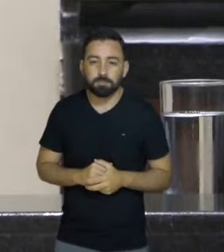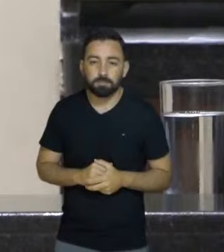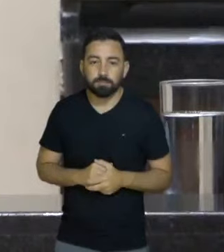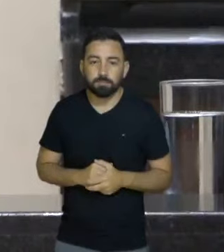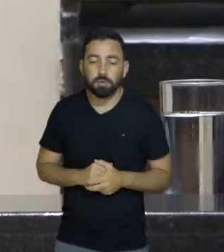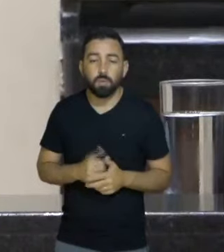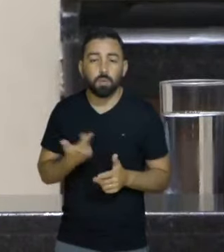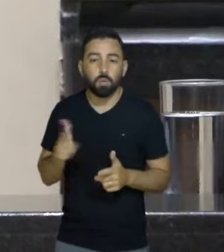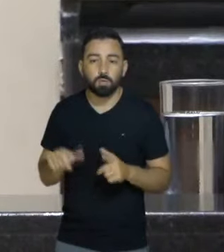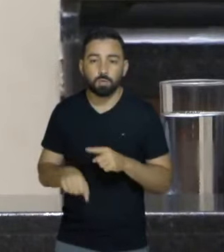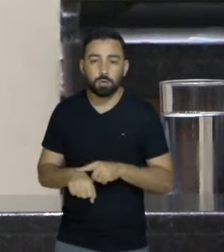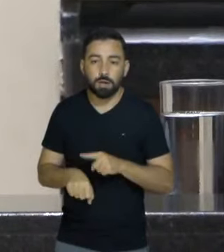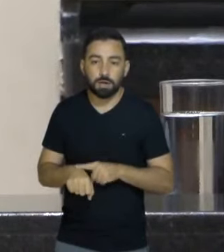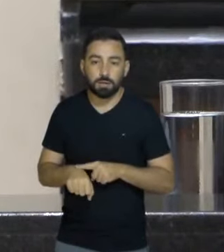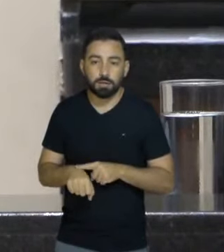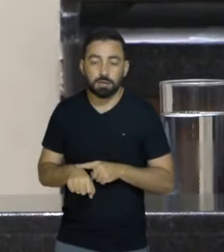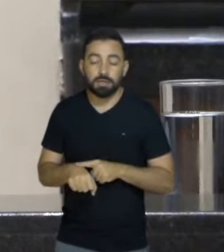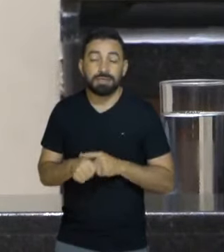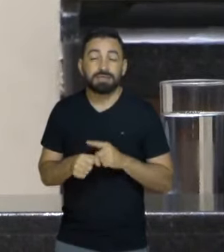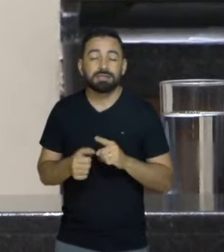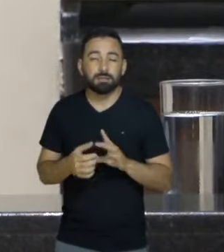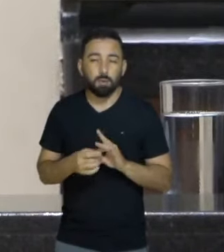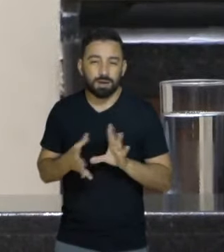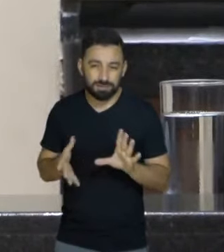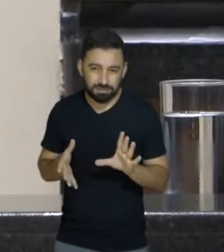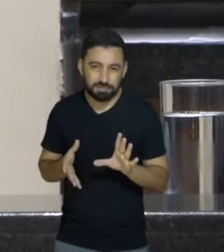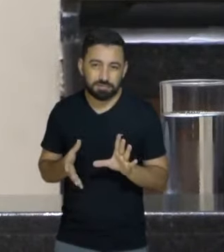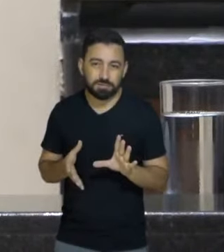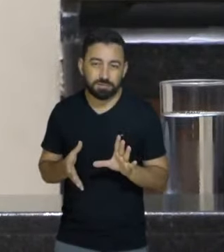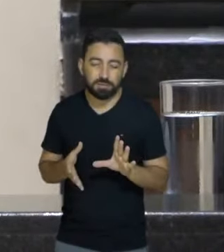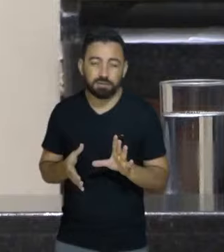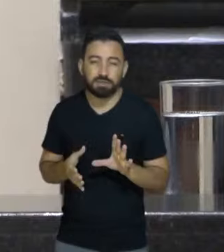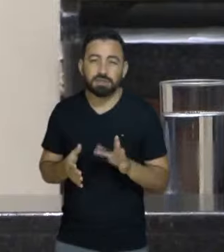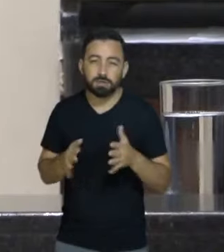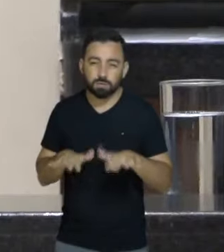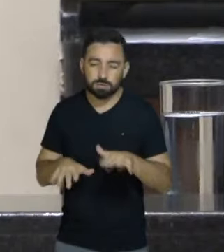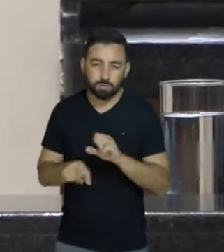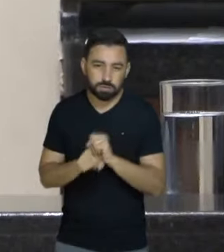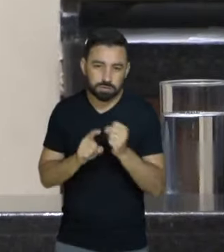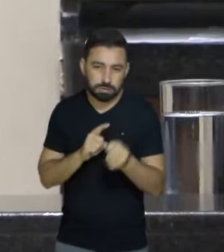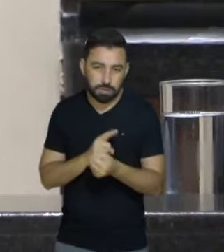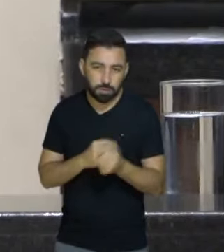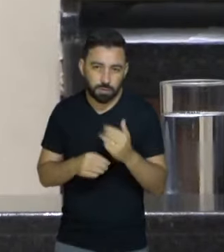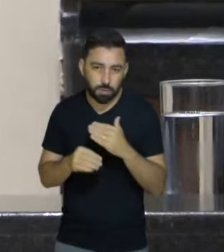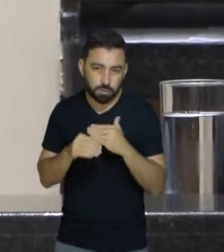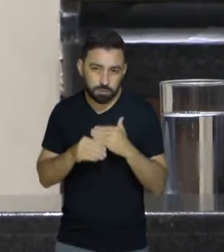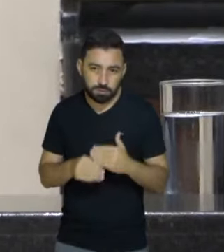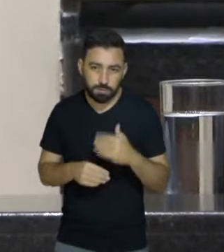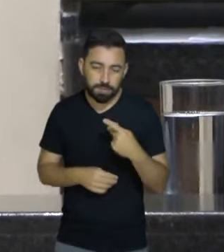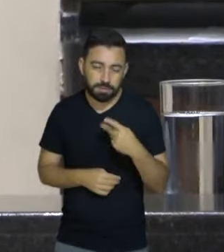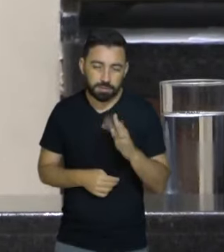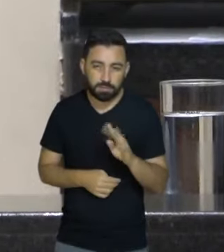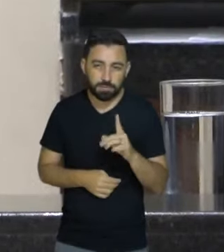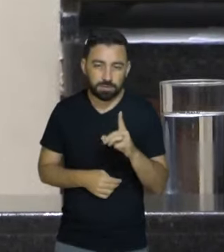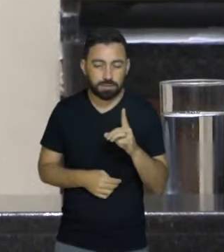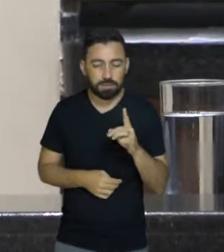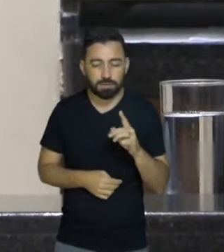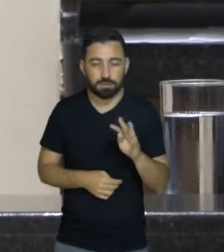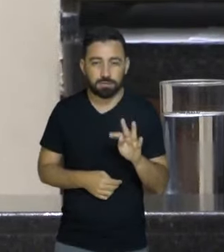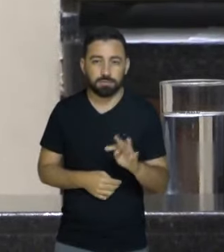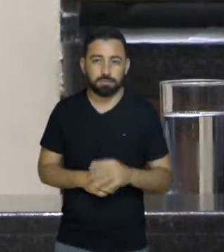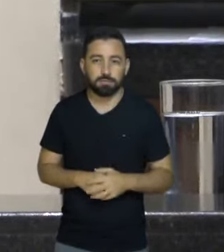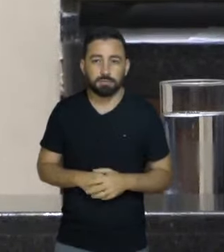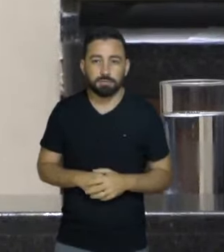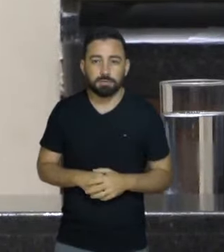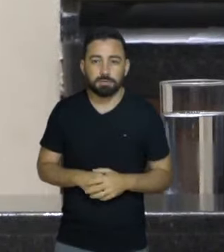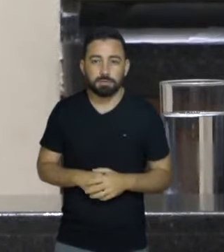horário pertence ao bloco Democracia, Inclusão Social e Igualdade, PT e PDT.